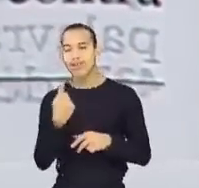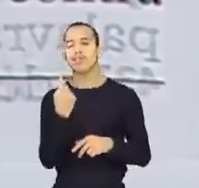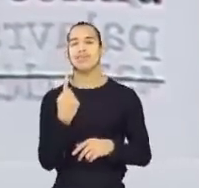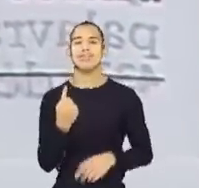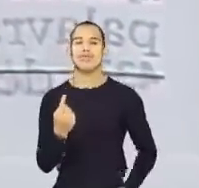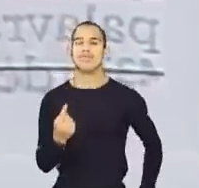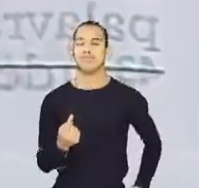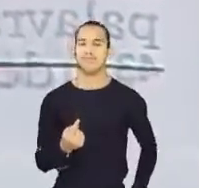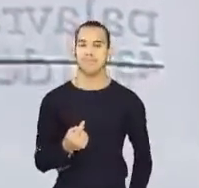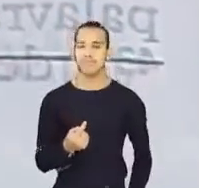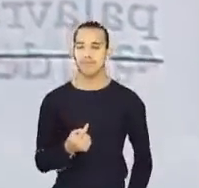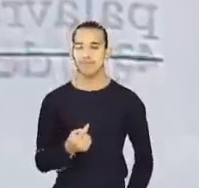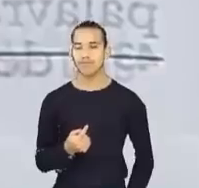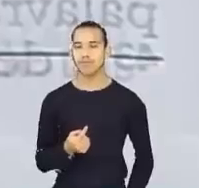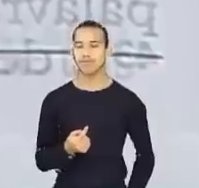É.